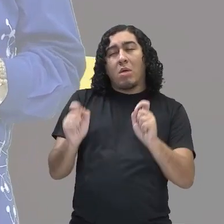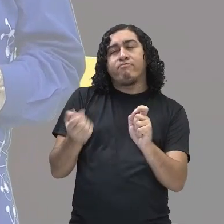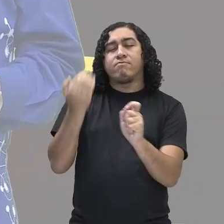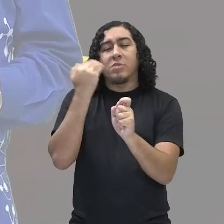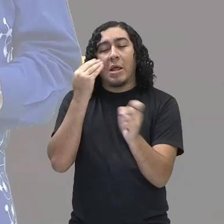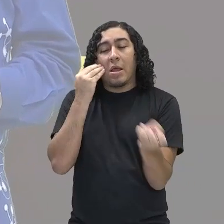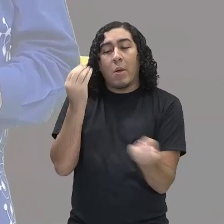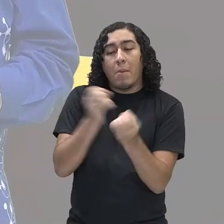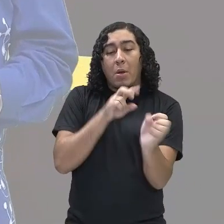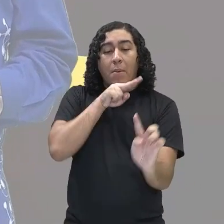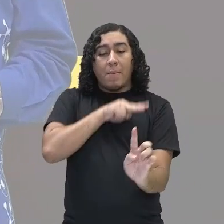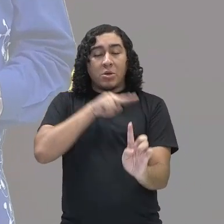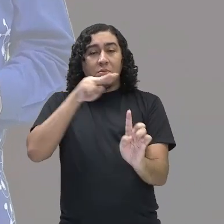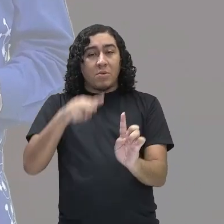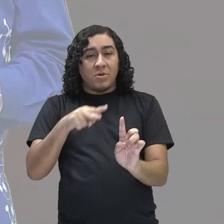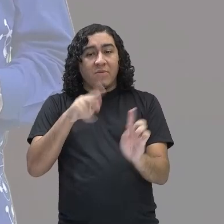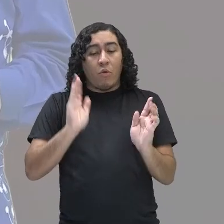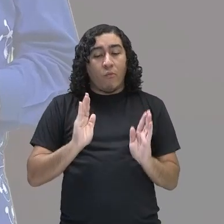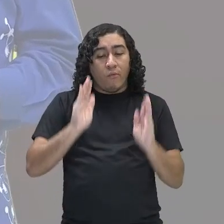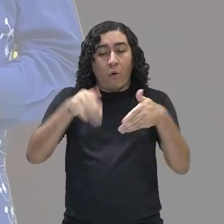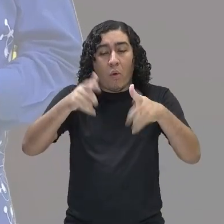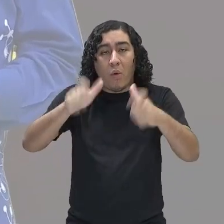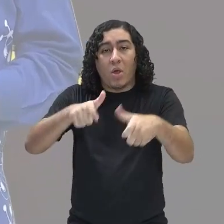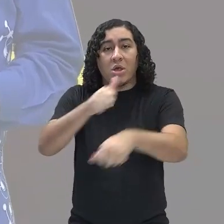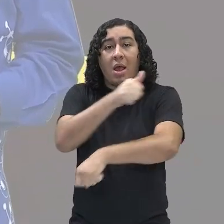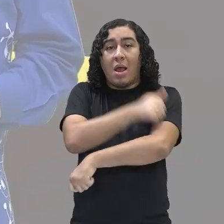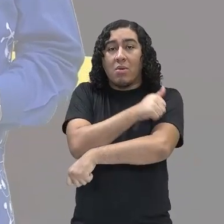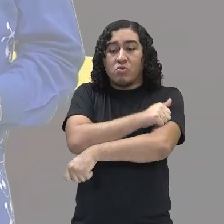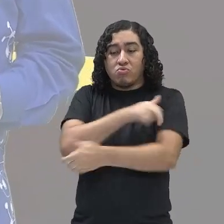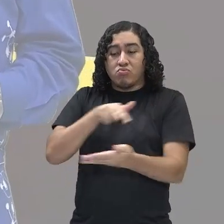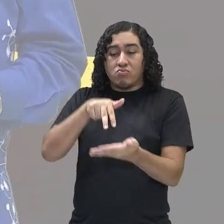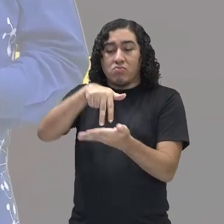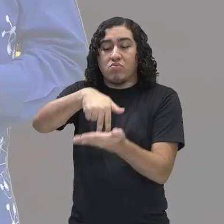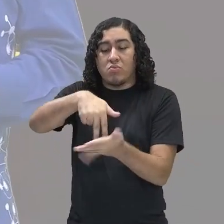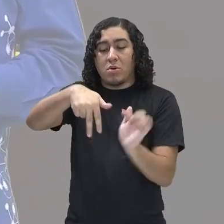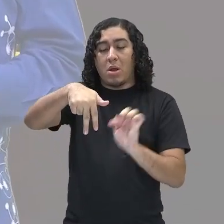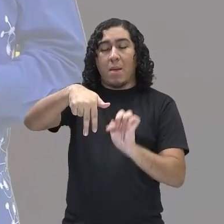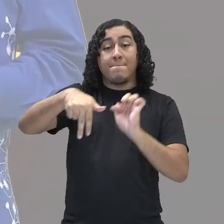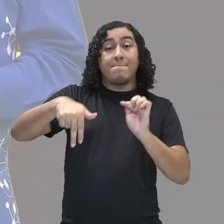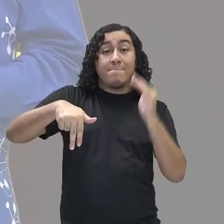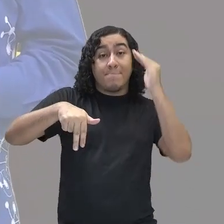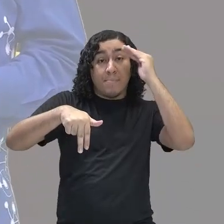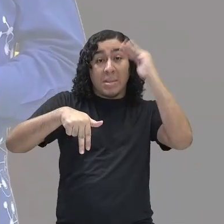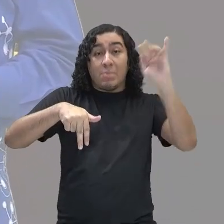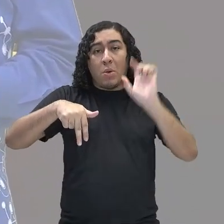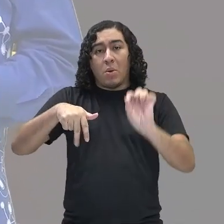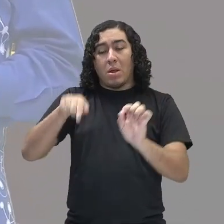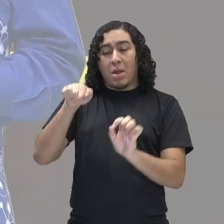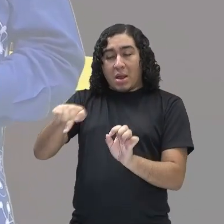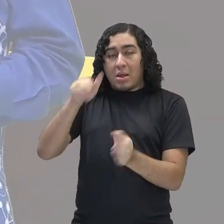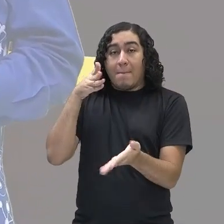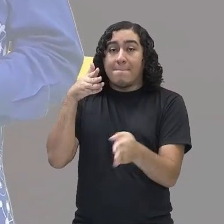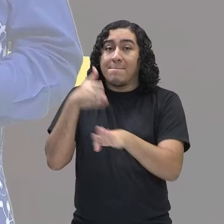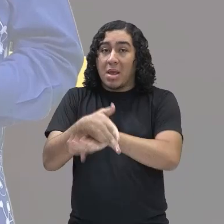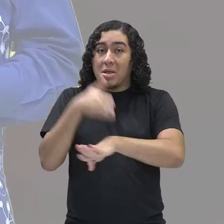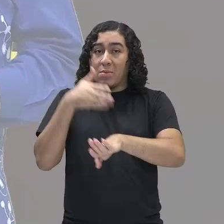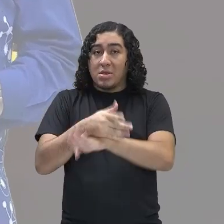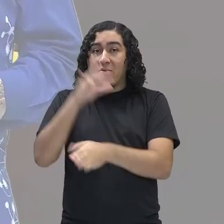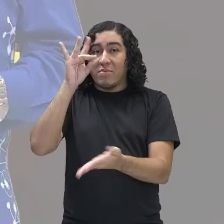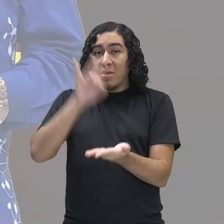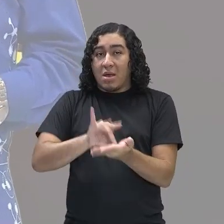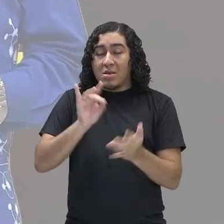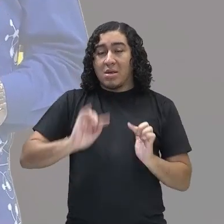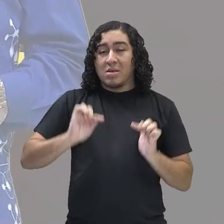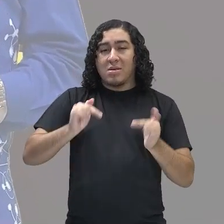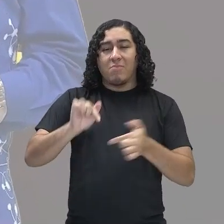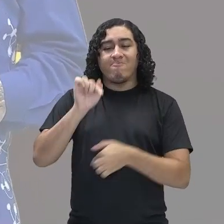abordagem centrada no aluno e priorizando a participação ativa.